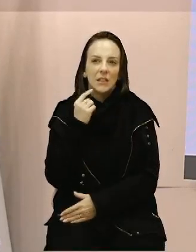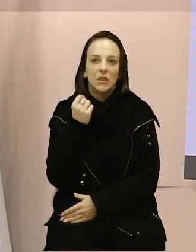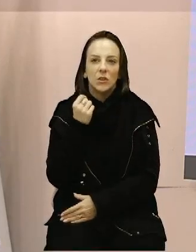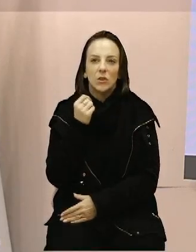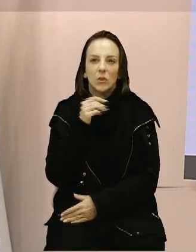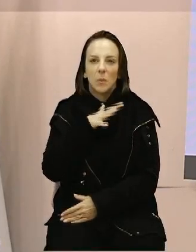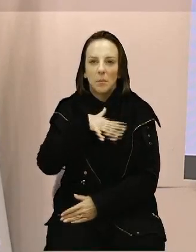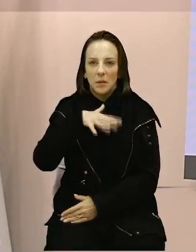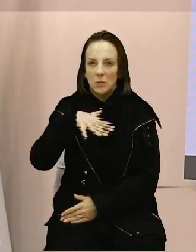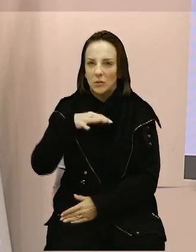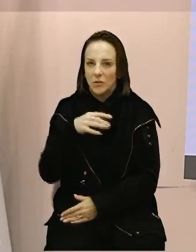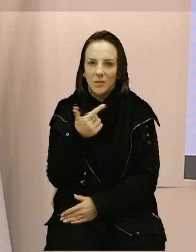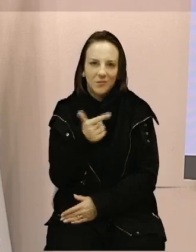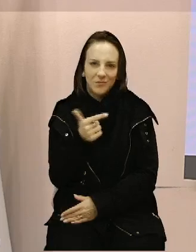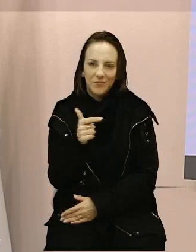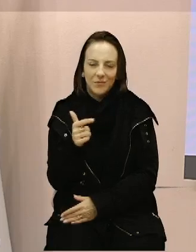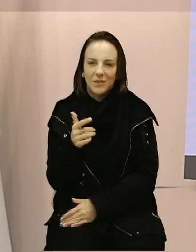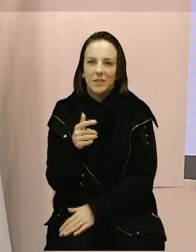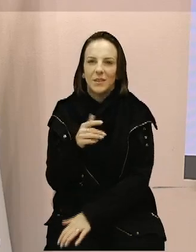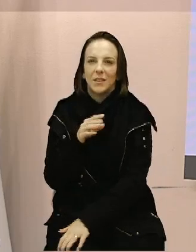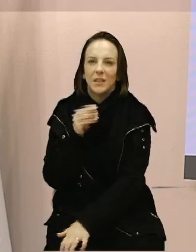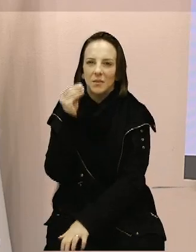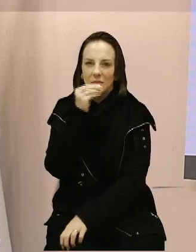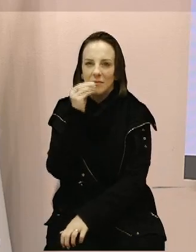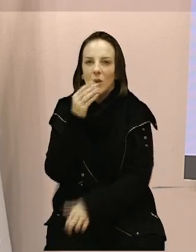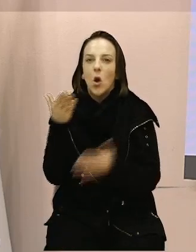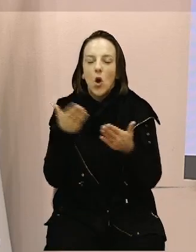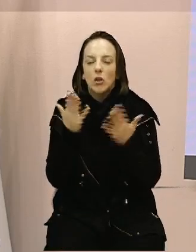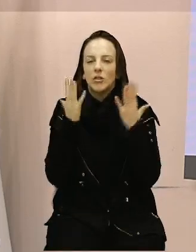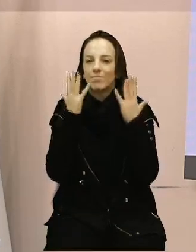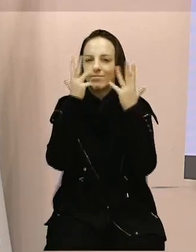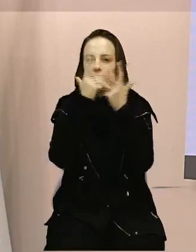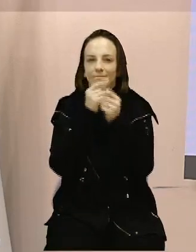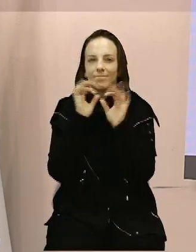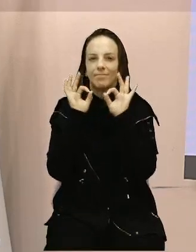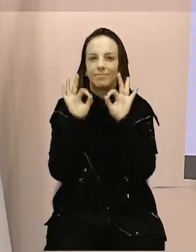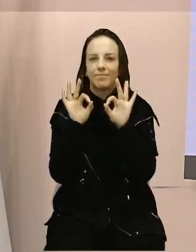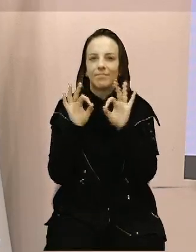pintura, né, ali da quadra, e hoje está um espetáculo.